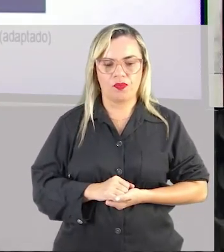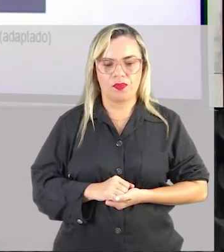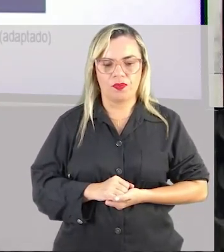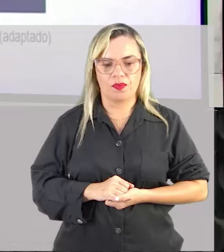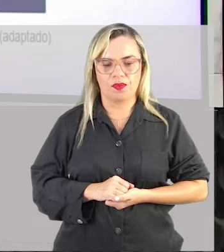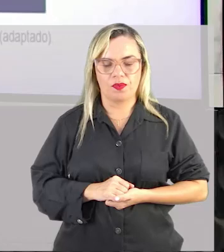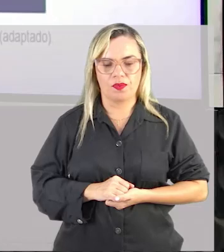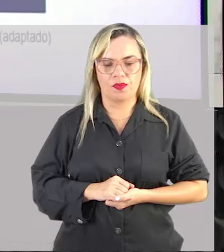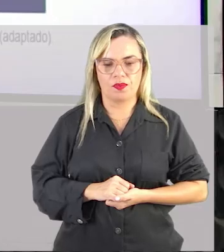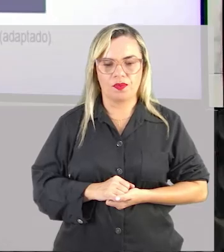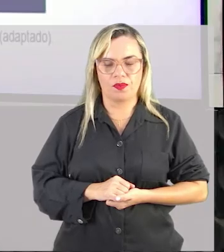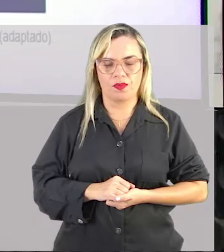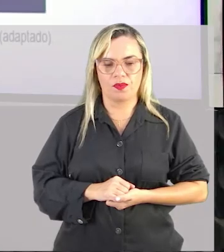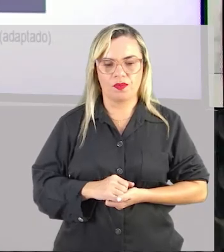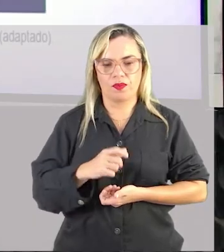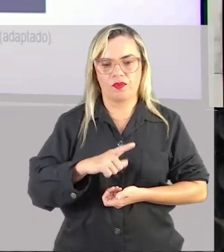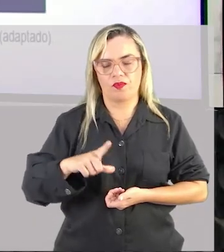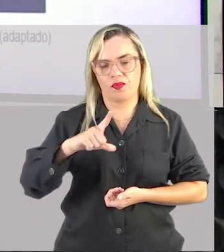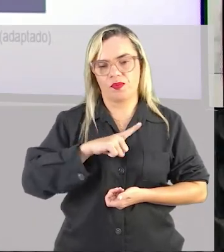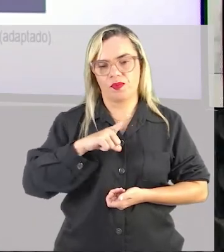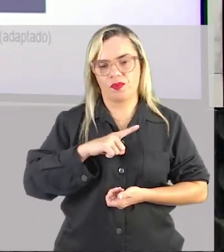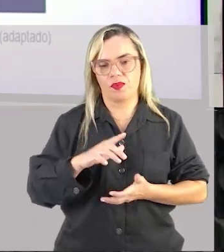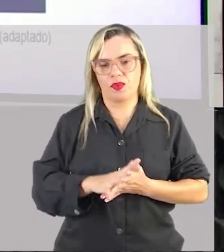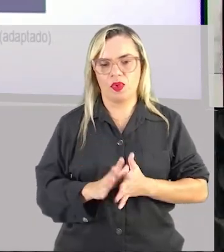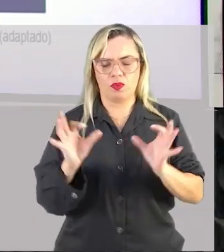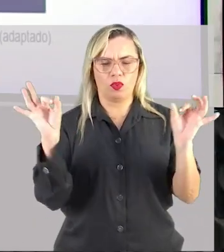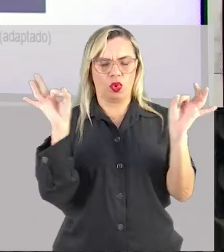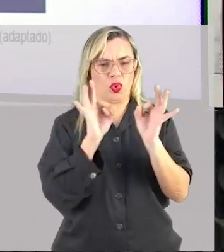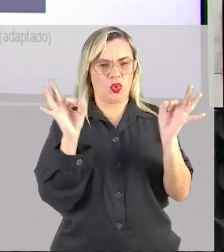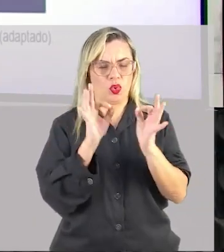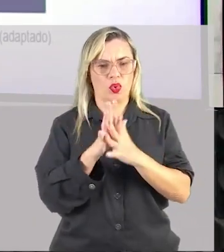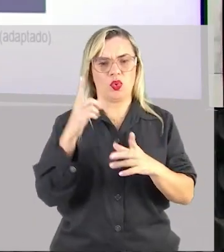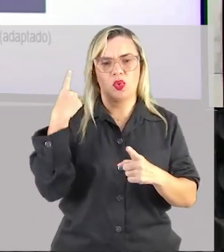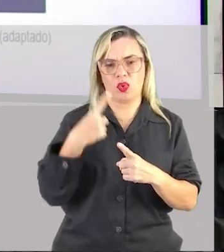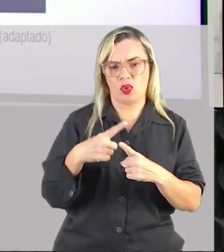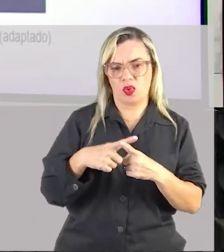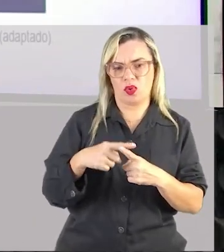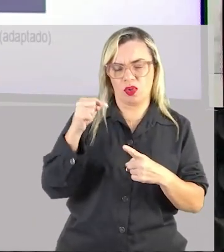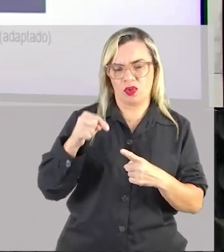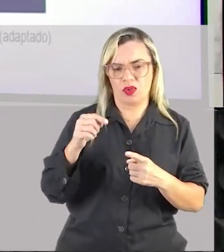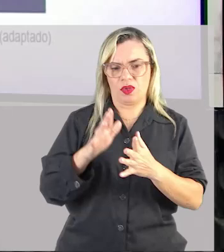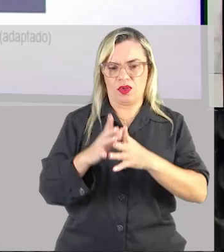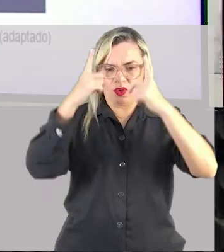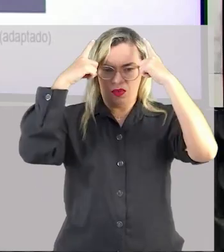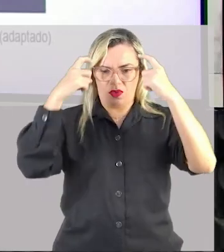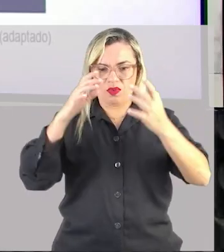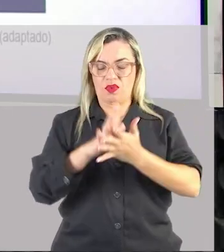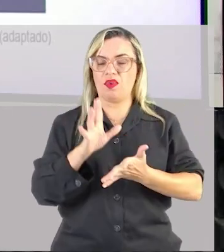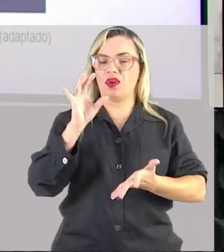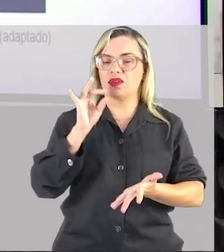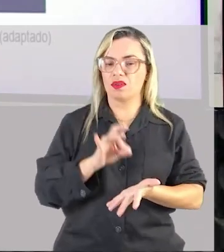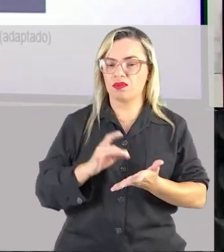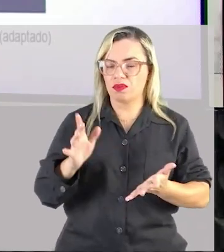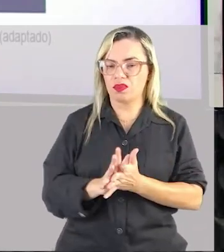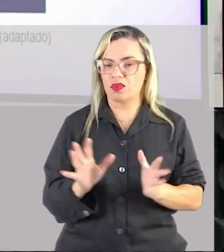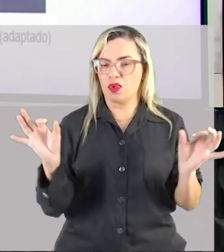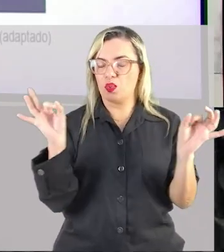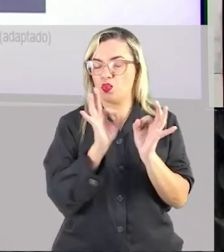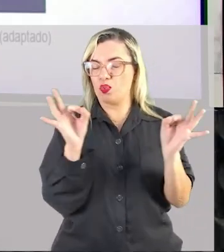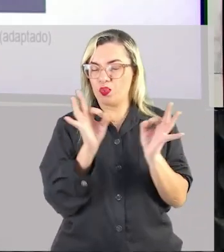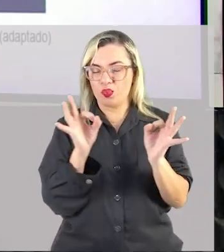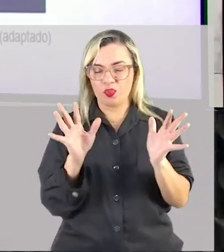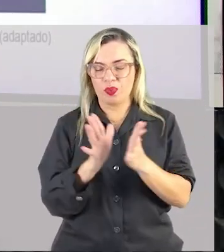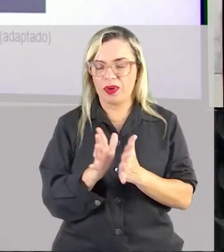a séptimo. Então aqui a gente tem nenhum motivo justifica a violência. Fato. Nenhum a menos.